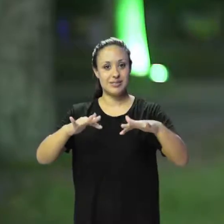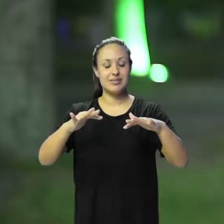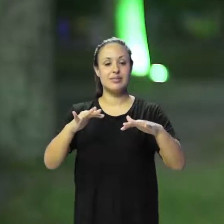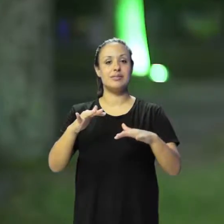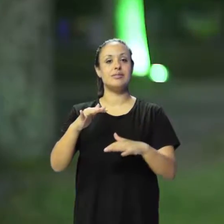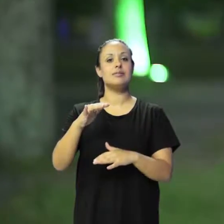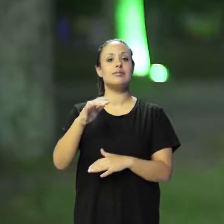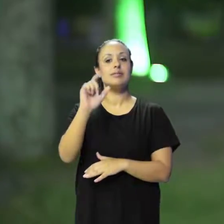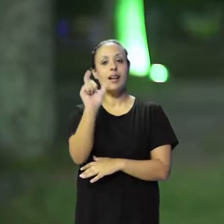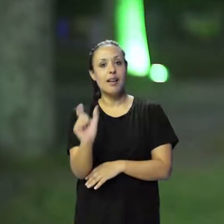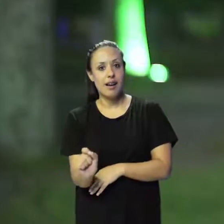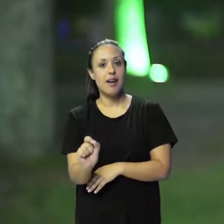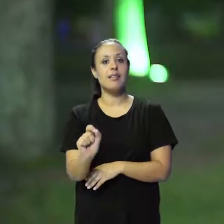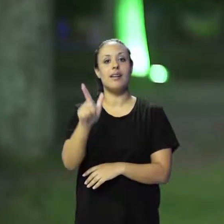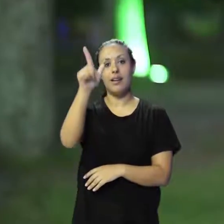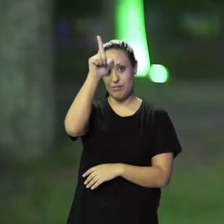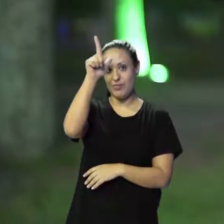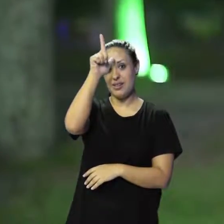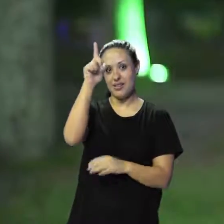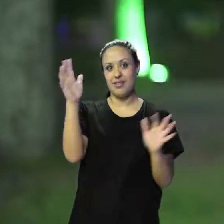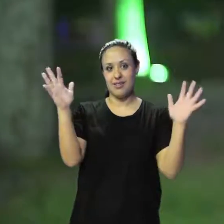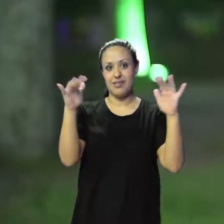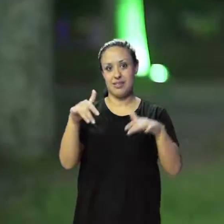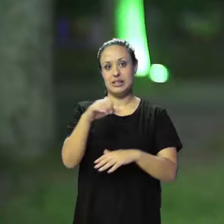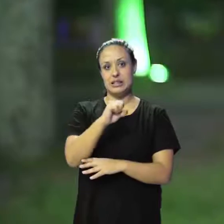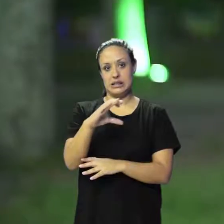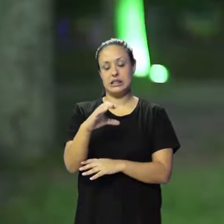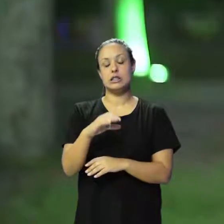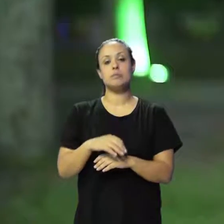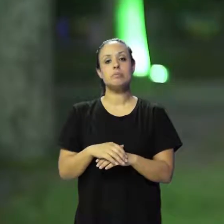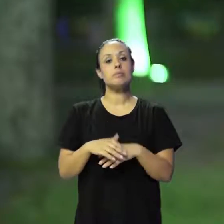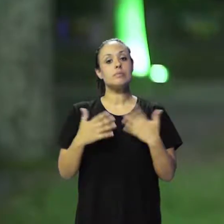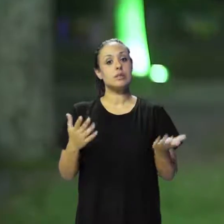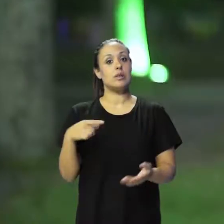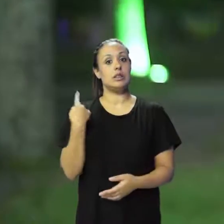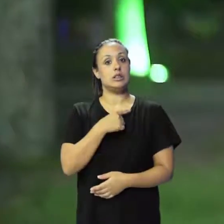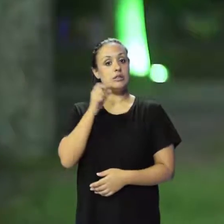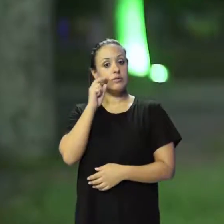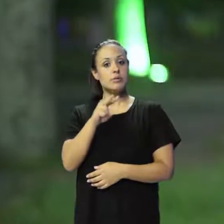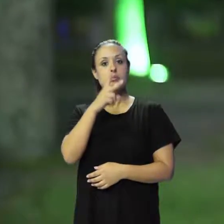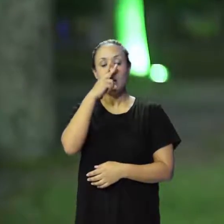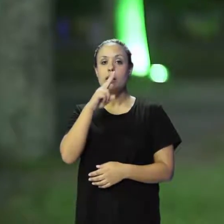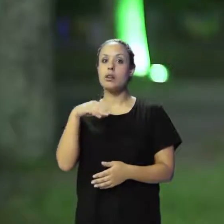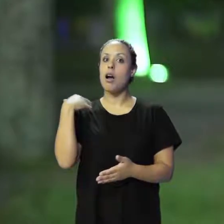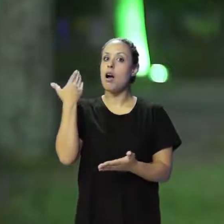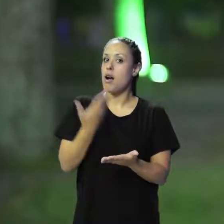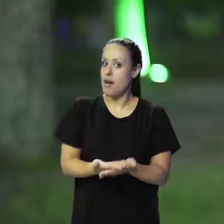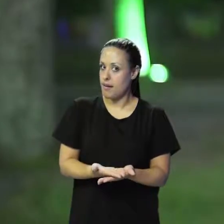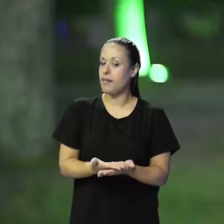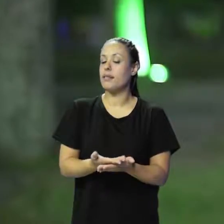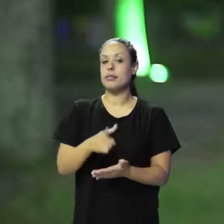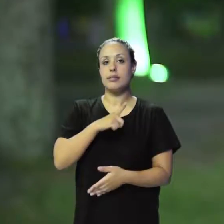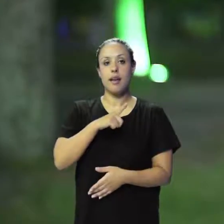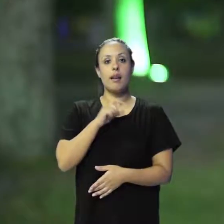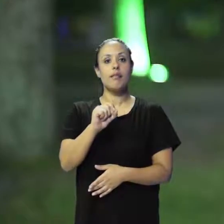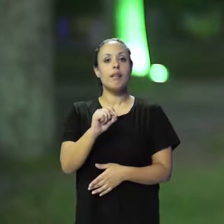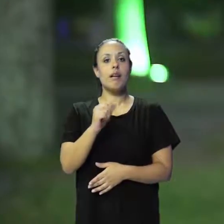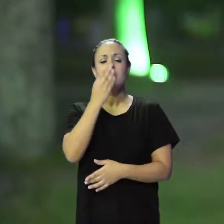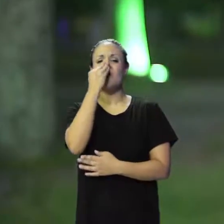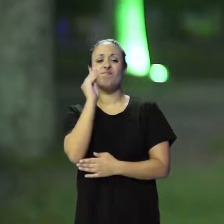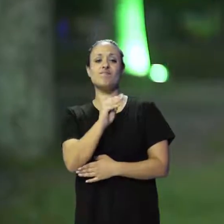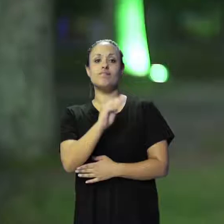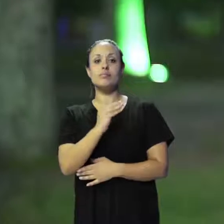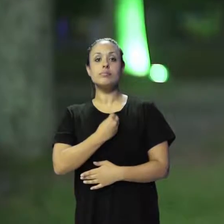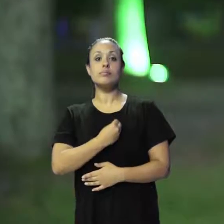aí, italiana e alemã, muito presente. Então a gente vê ainda uma negação